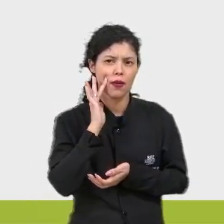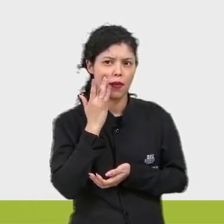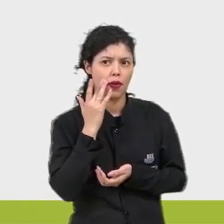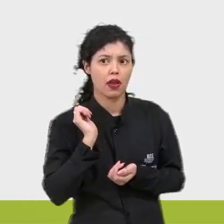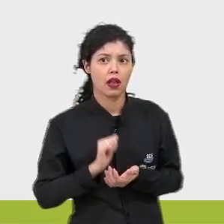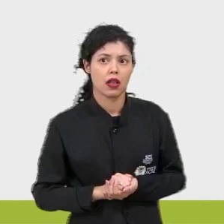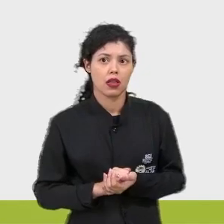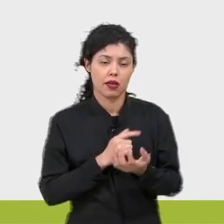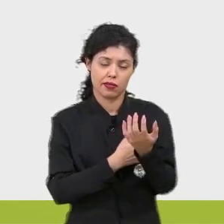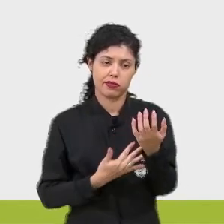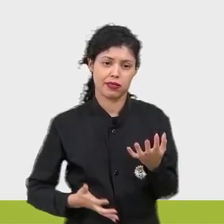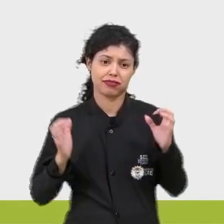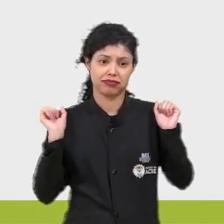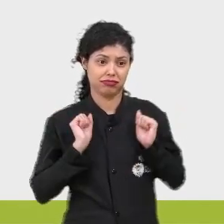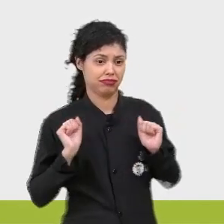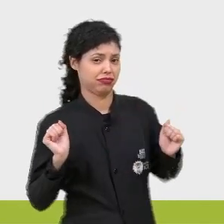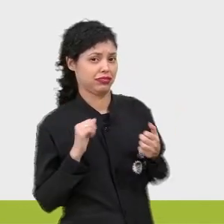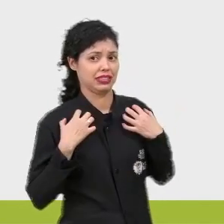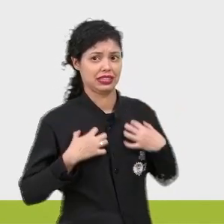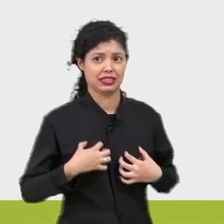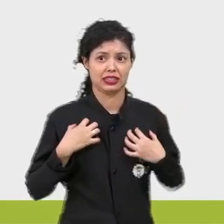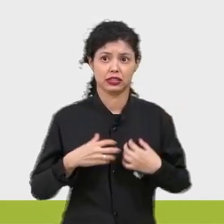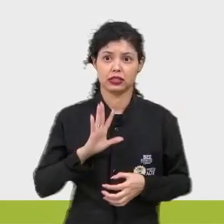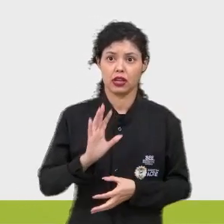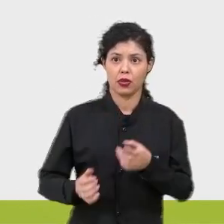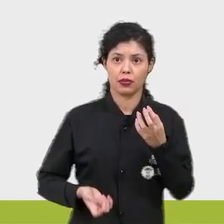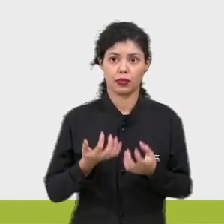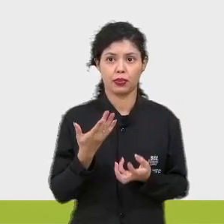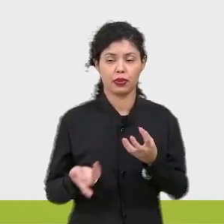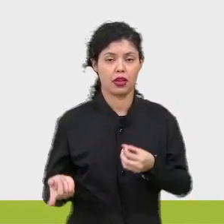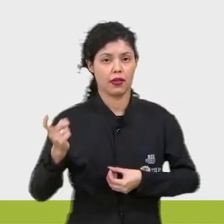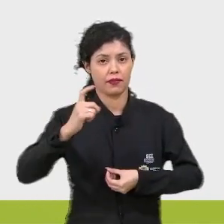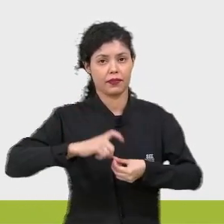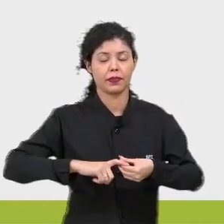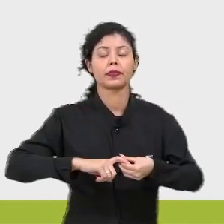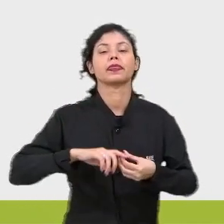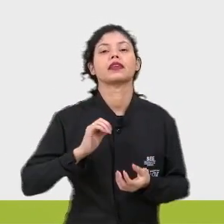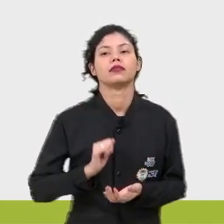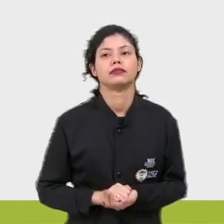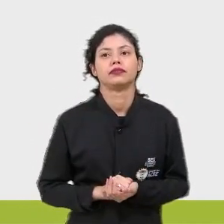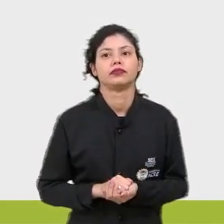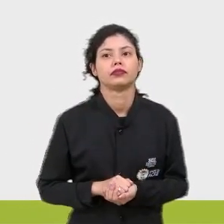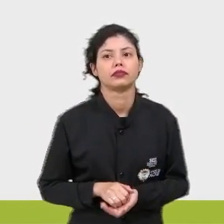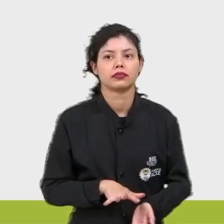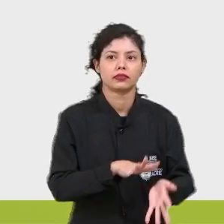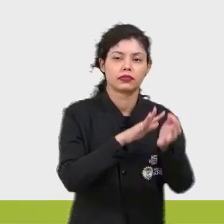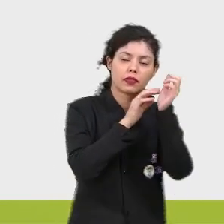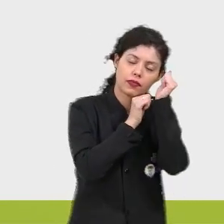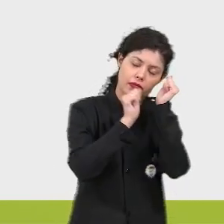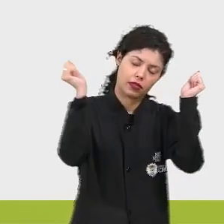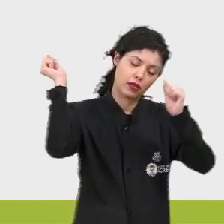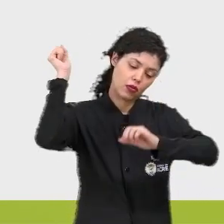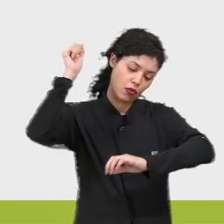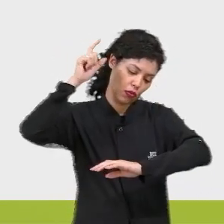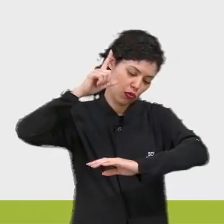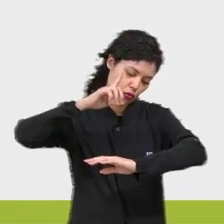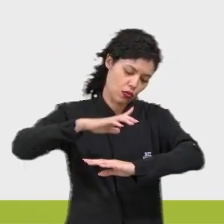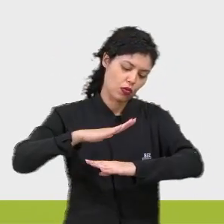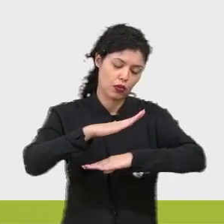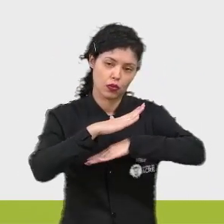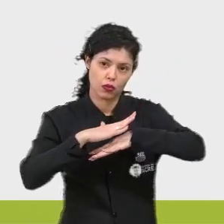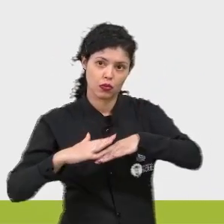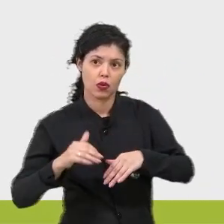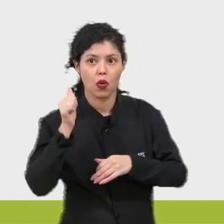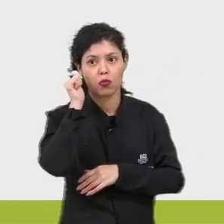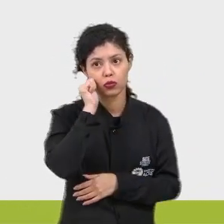pavor. Quando a massa já ferve e retorce, deita-se à luz de um corpo